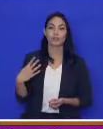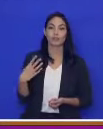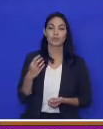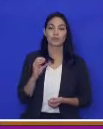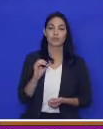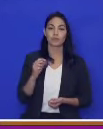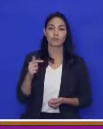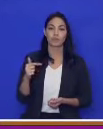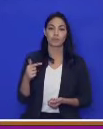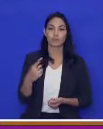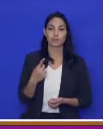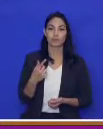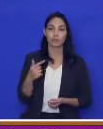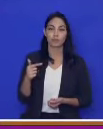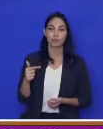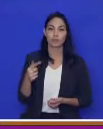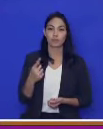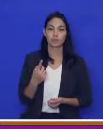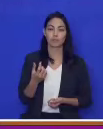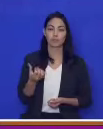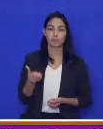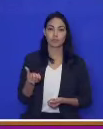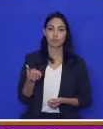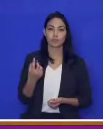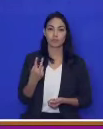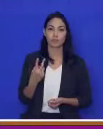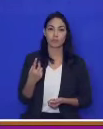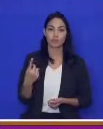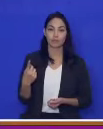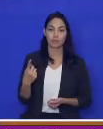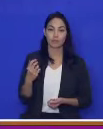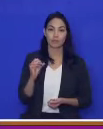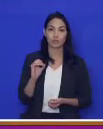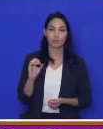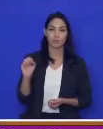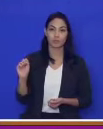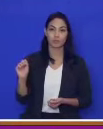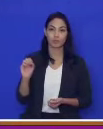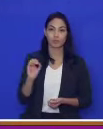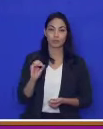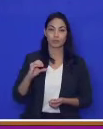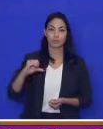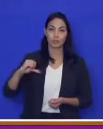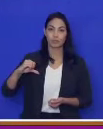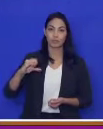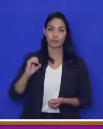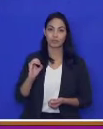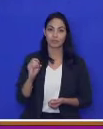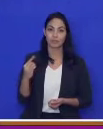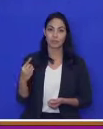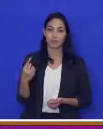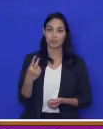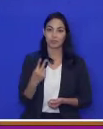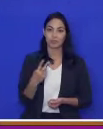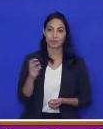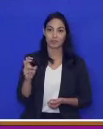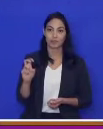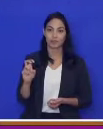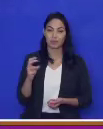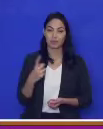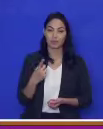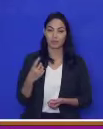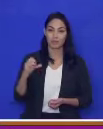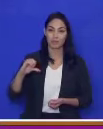14, 07, 17, 16, 21, 08, 09, 01,